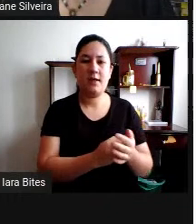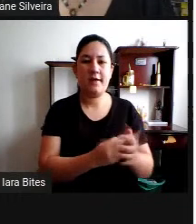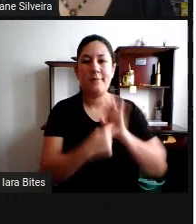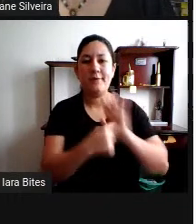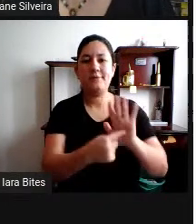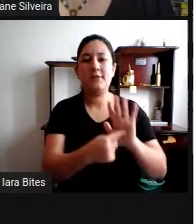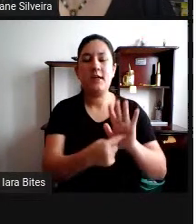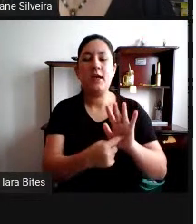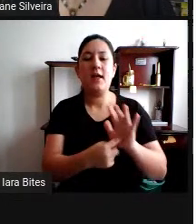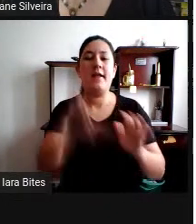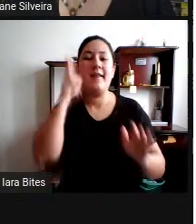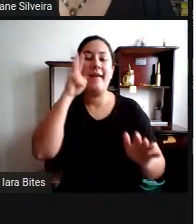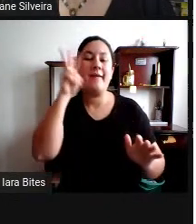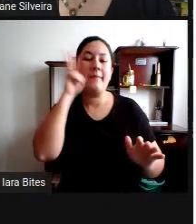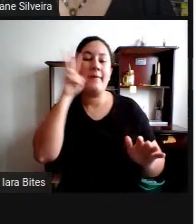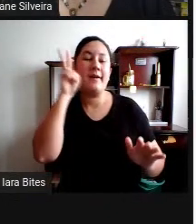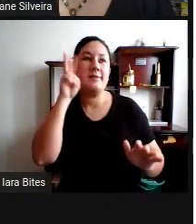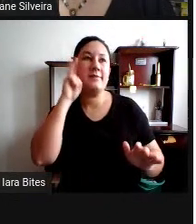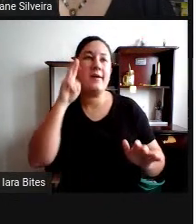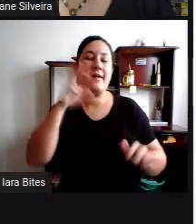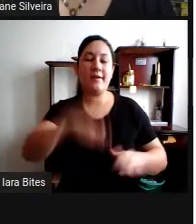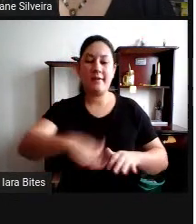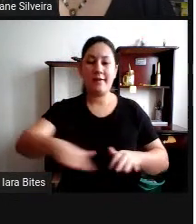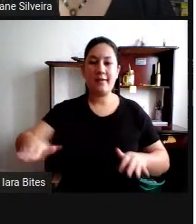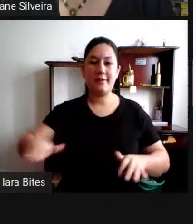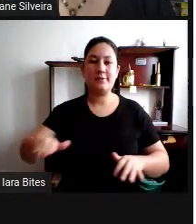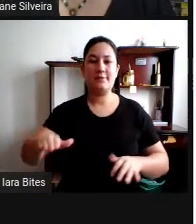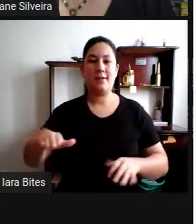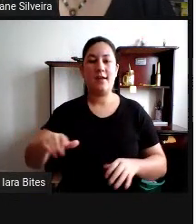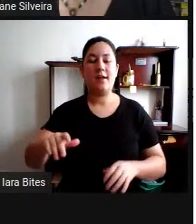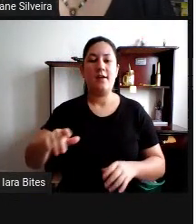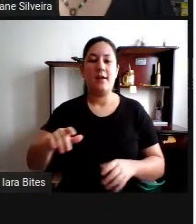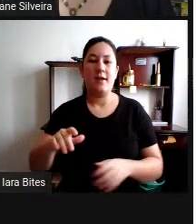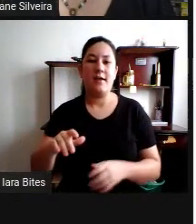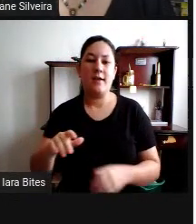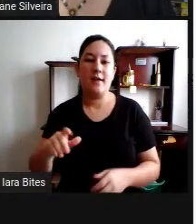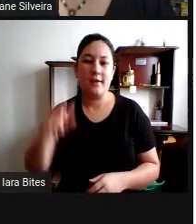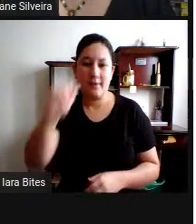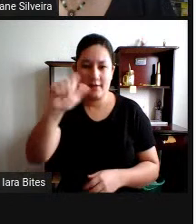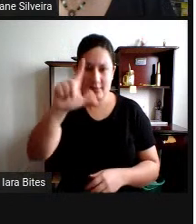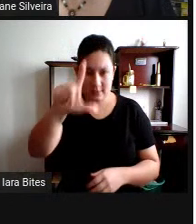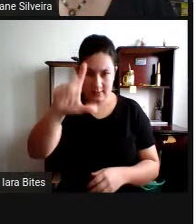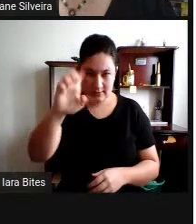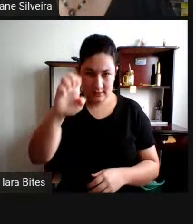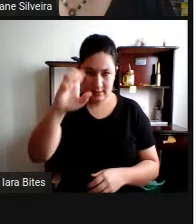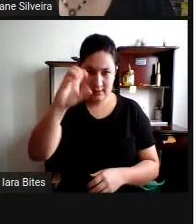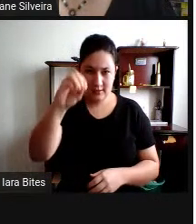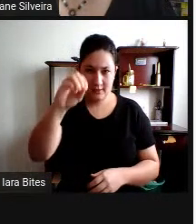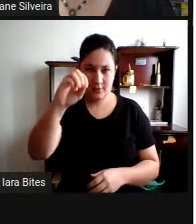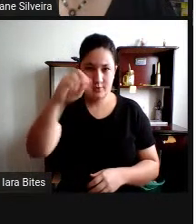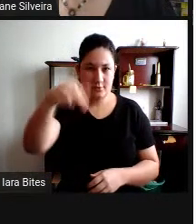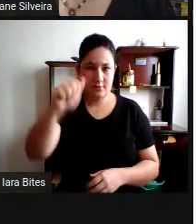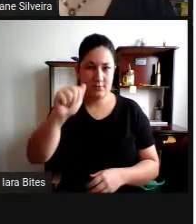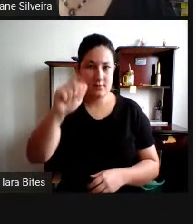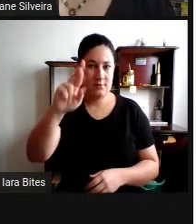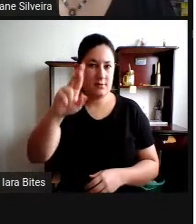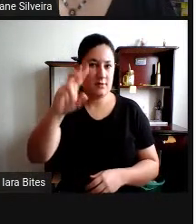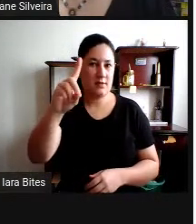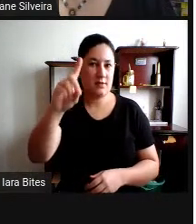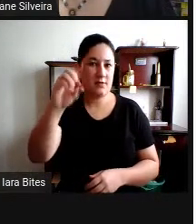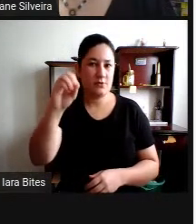Viena e Leipzig. É interessante que Freud publica uma lembrança de infância de Leonardo da Vinci,